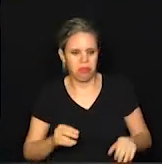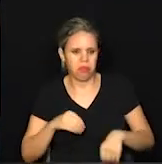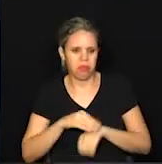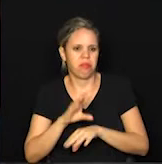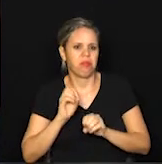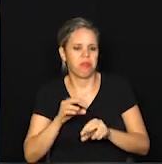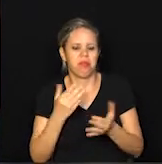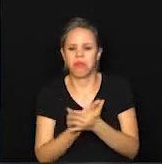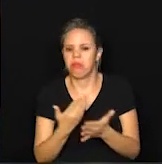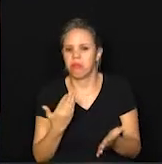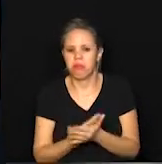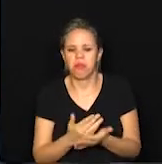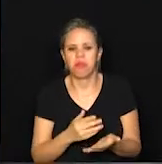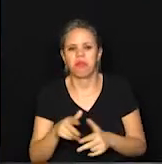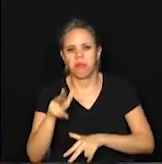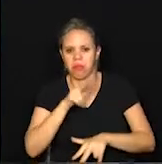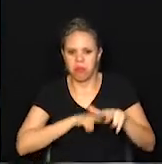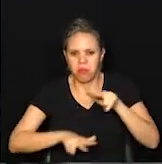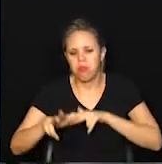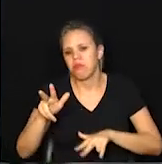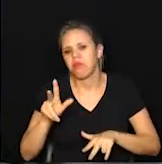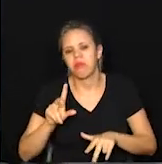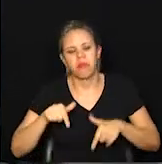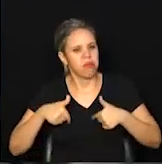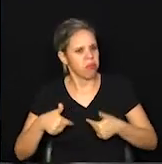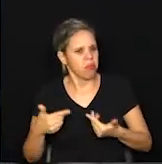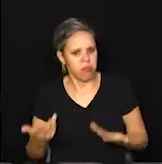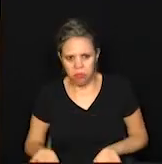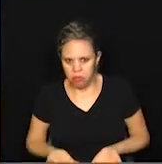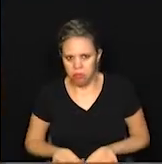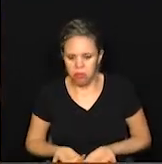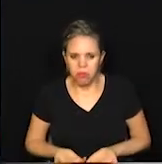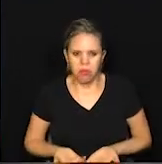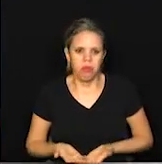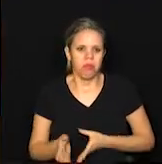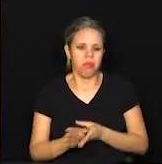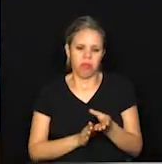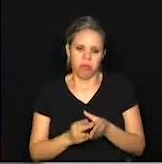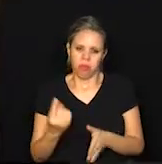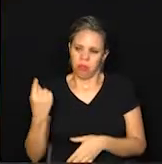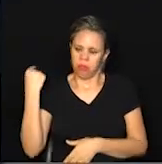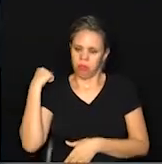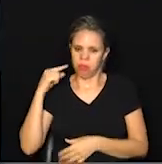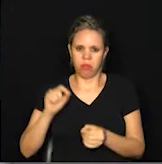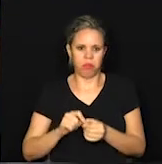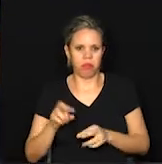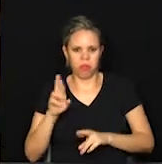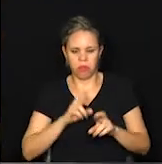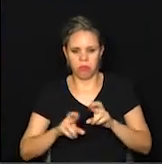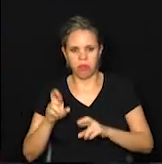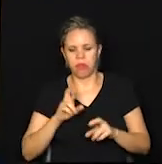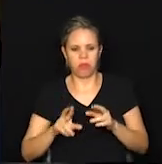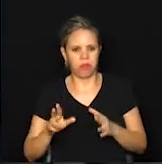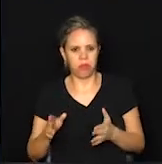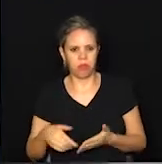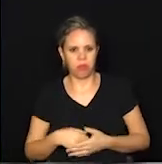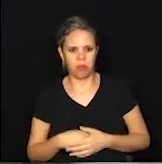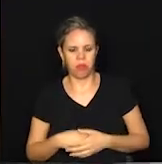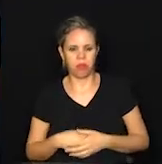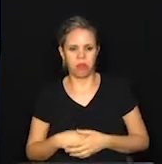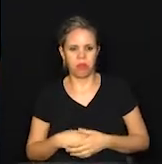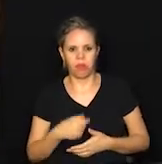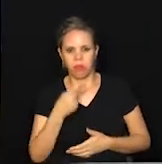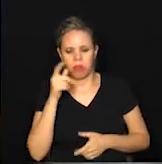aula de artes marciais e acabam atuando. E esse conselho, na época, ia fazer ia referendar.